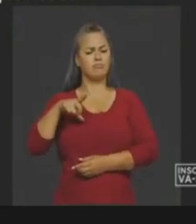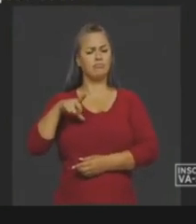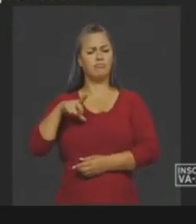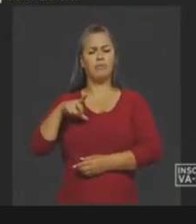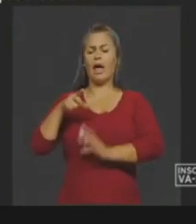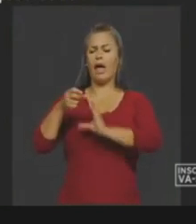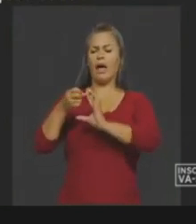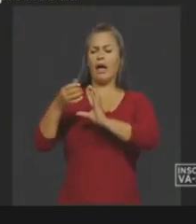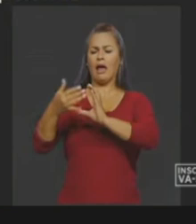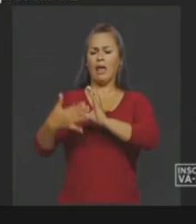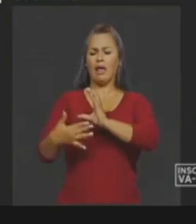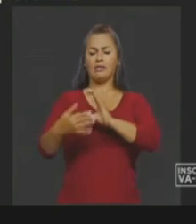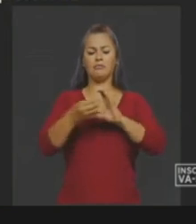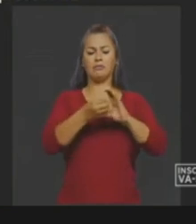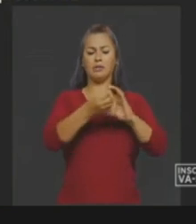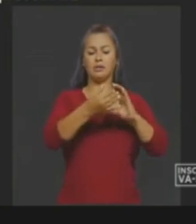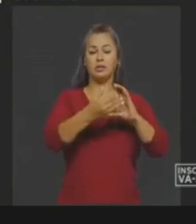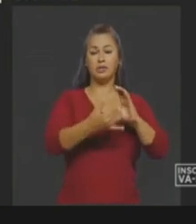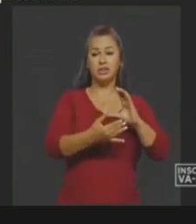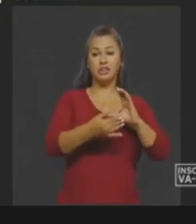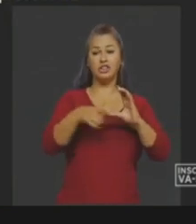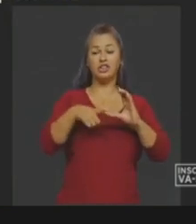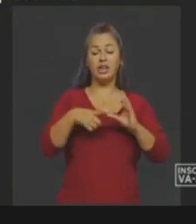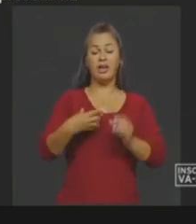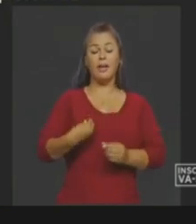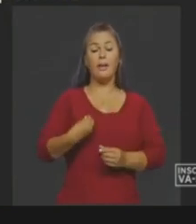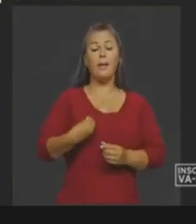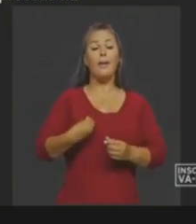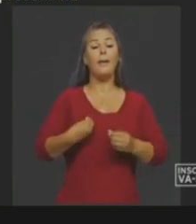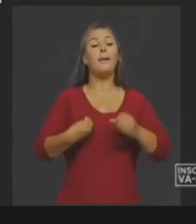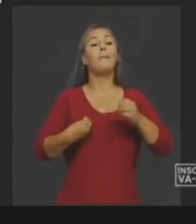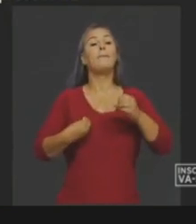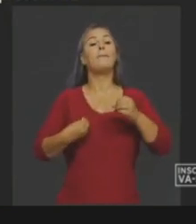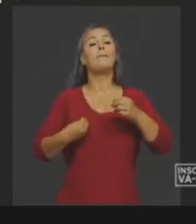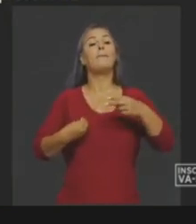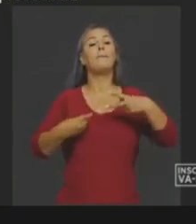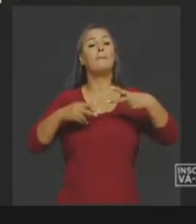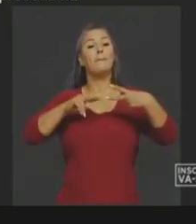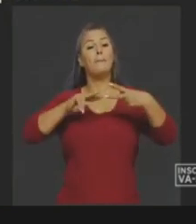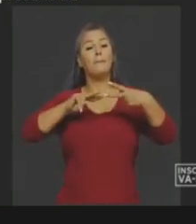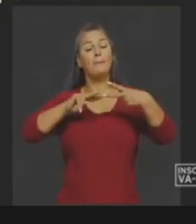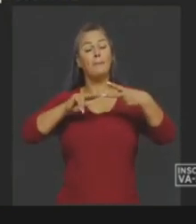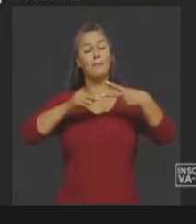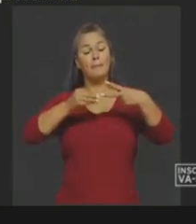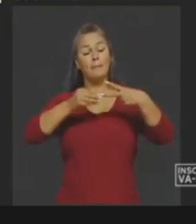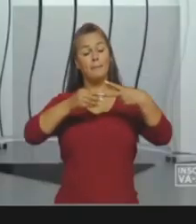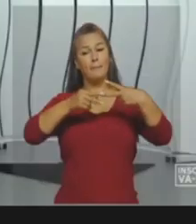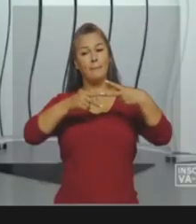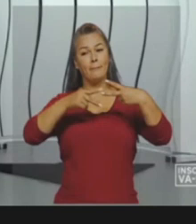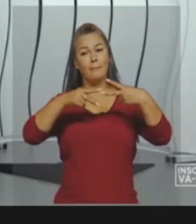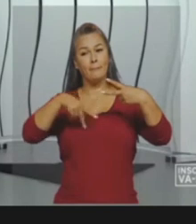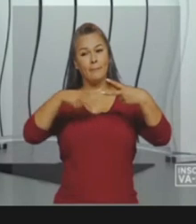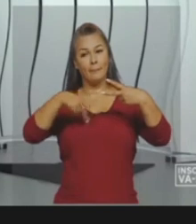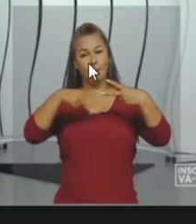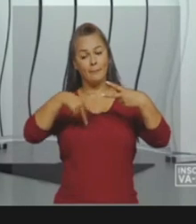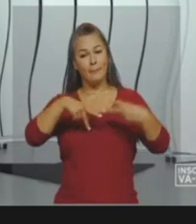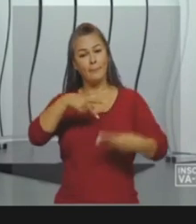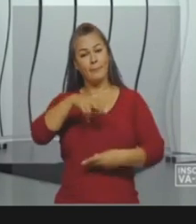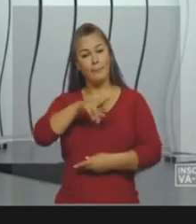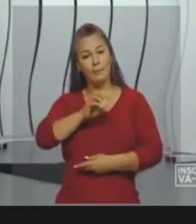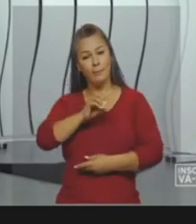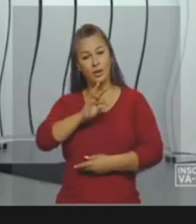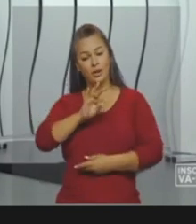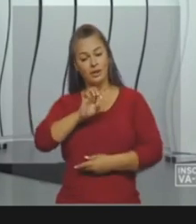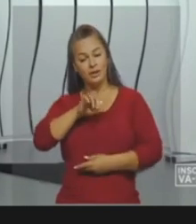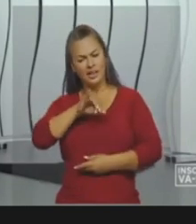ou ausência de certos tipos de proteínas expressas na superfície das hemácias.